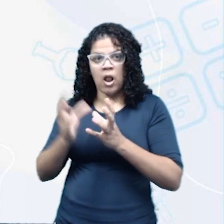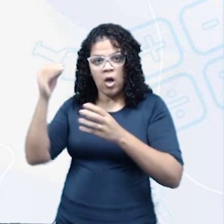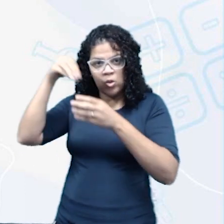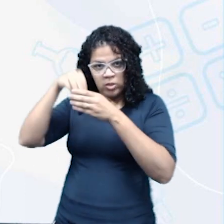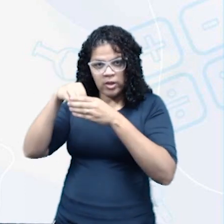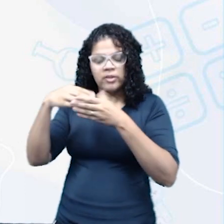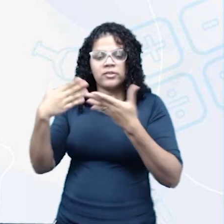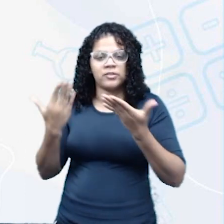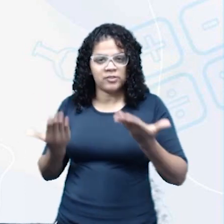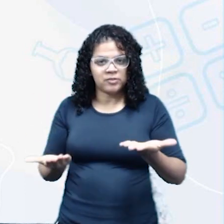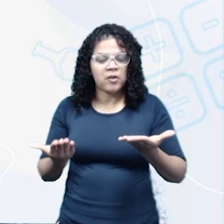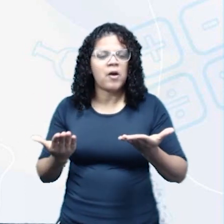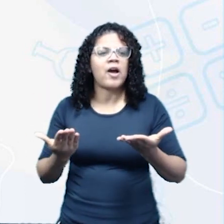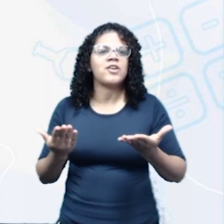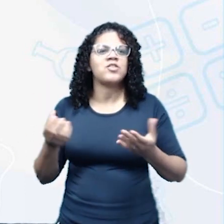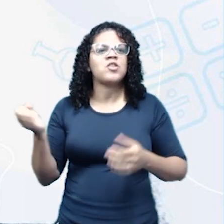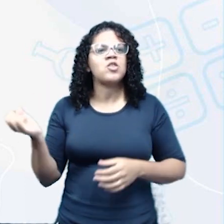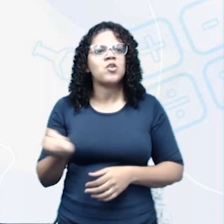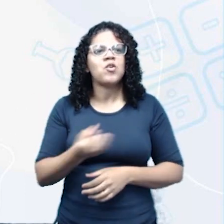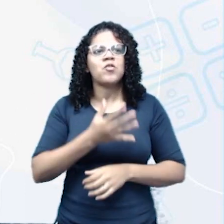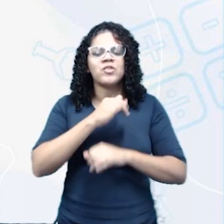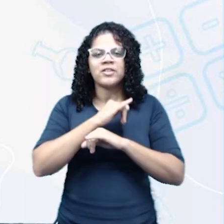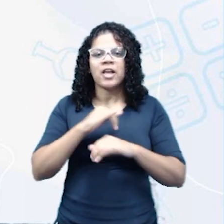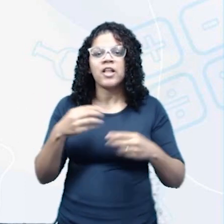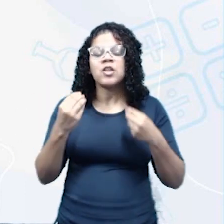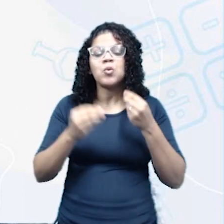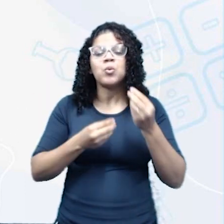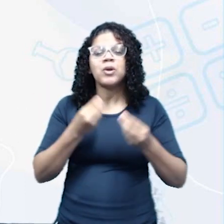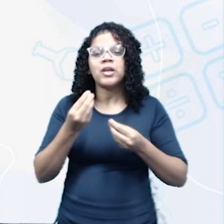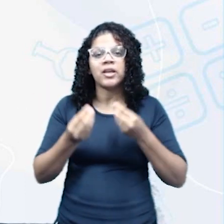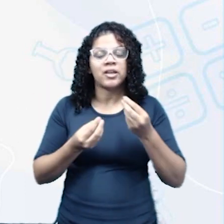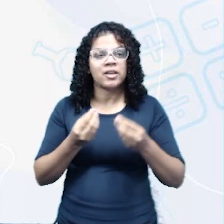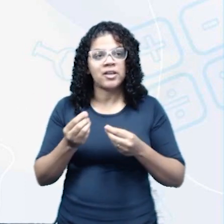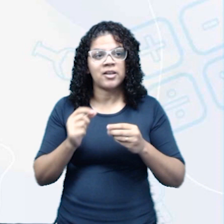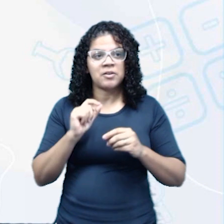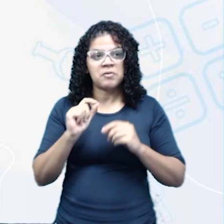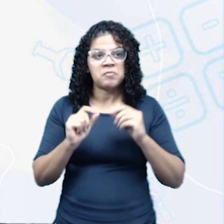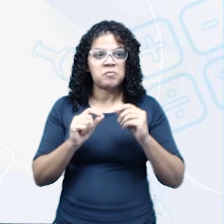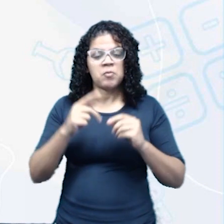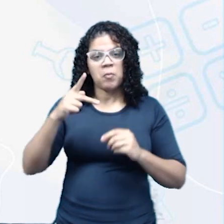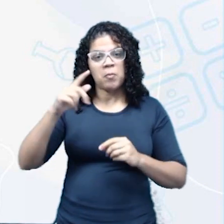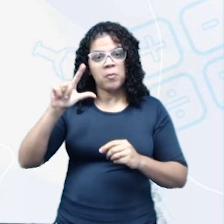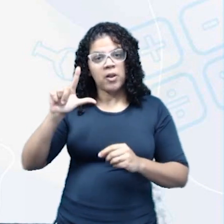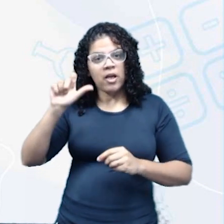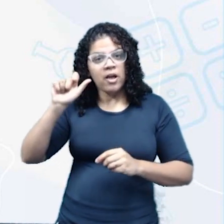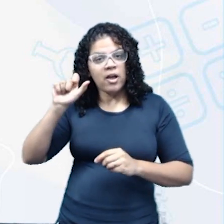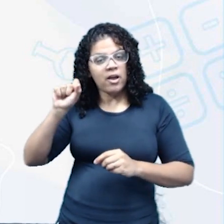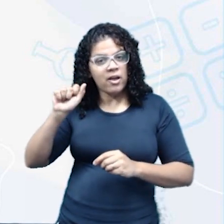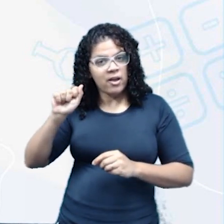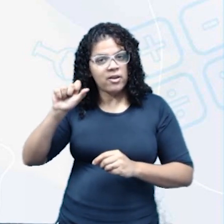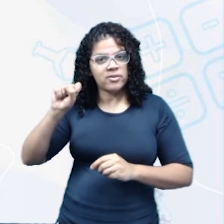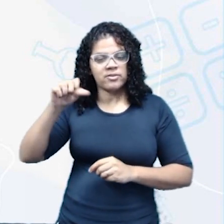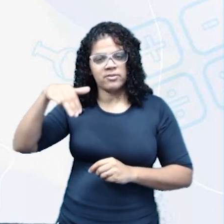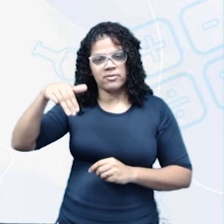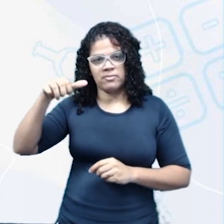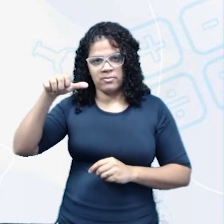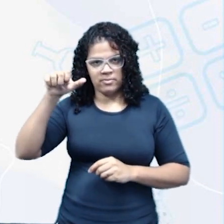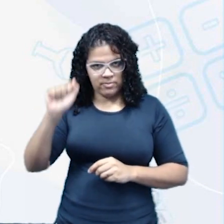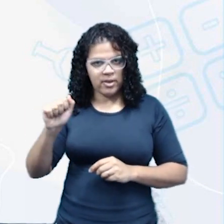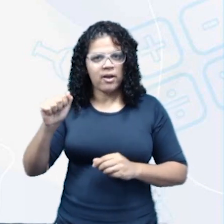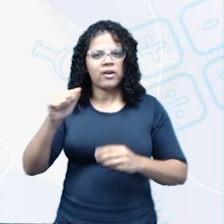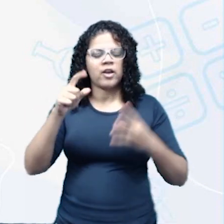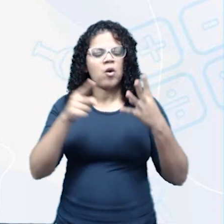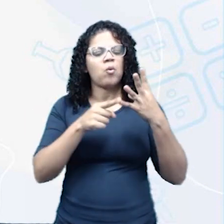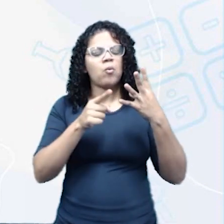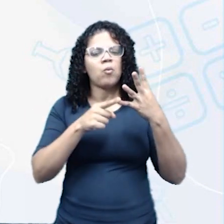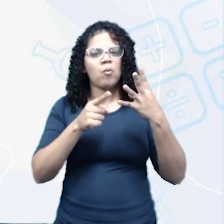novidade aqui para a gente é o plasma, que é o quarto estado físico da matéria. Essa imagem, vocês